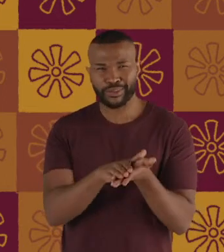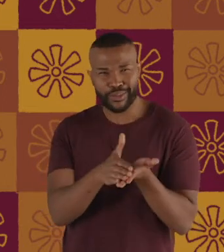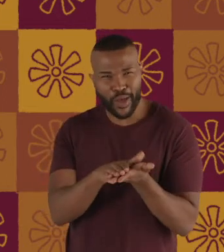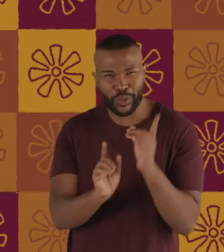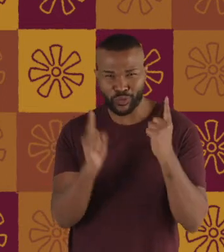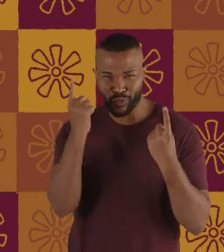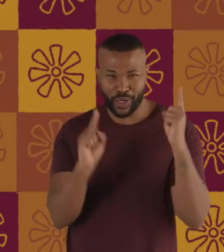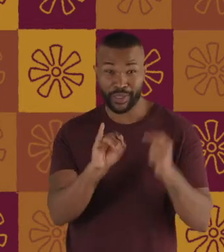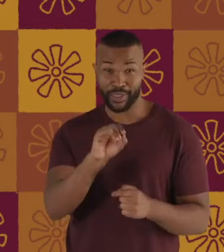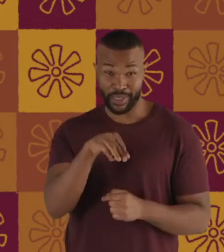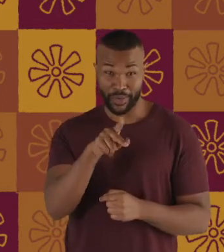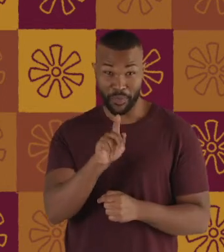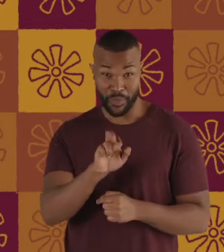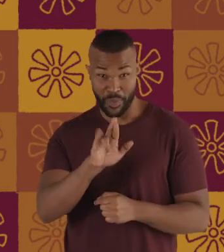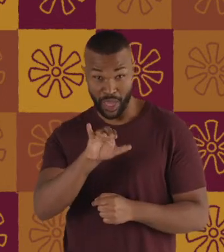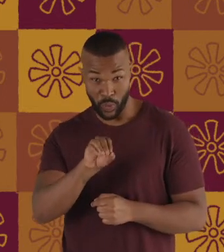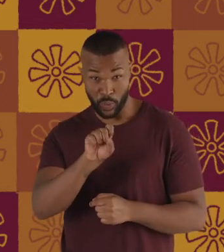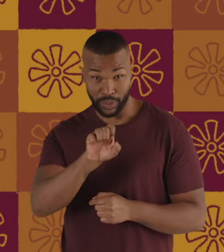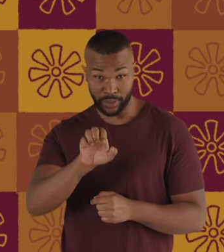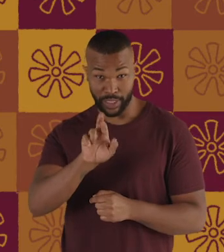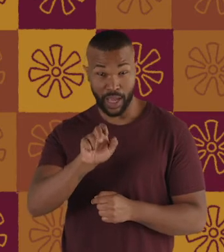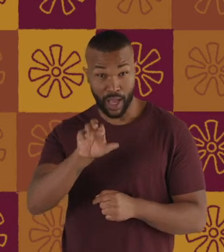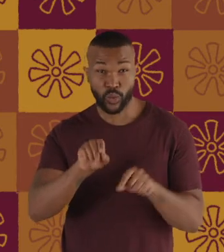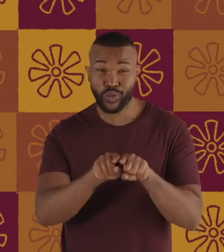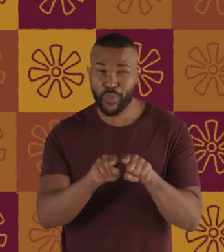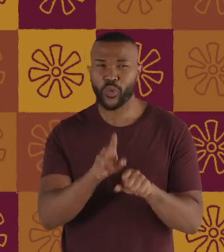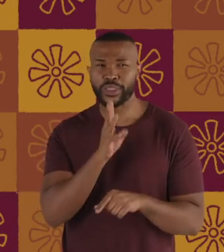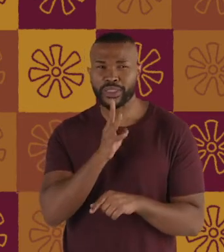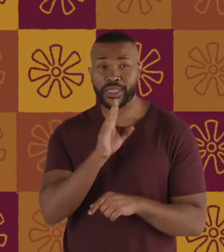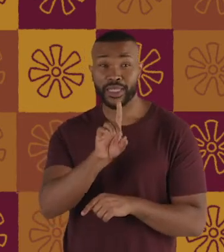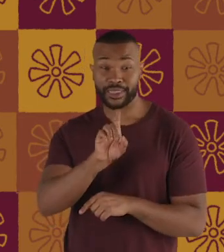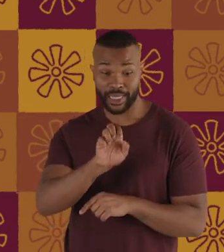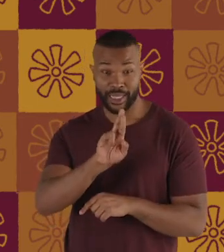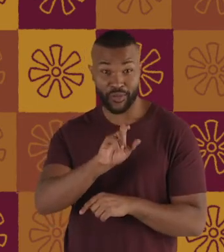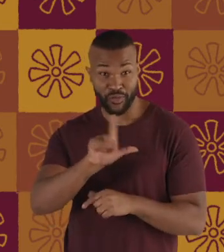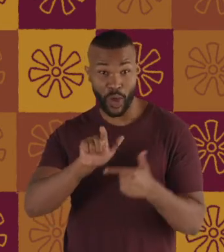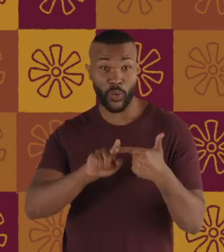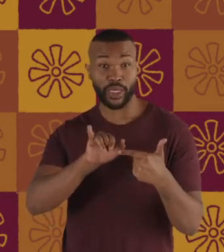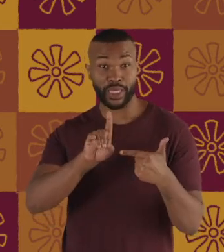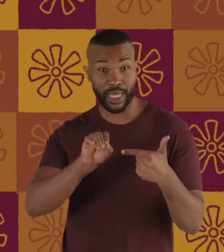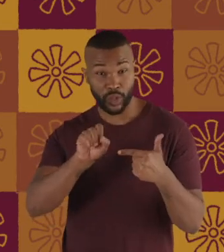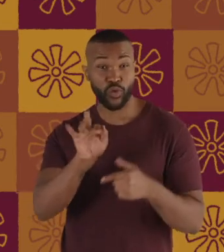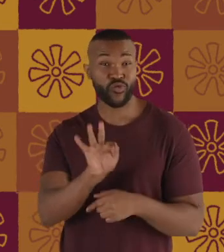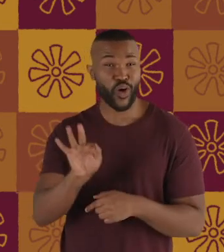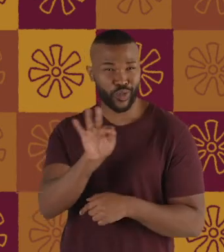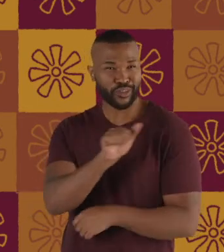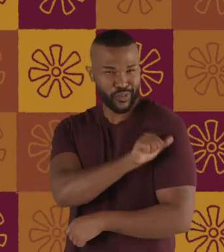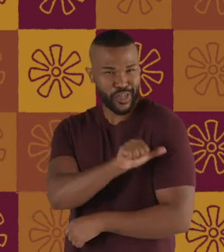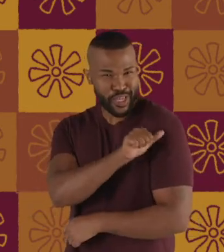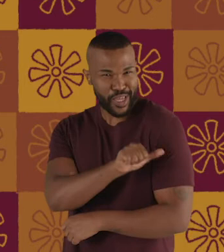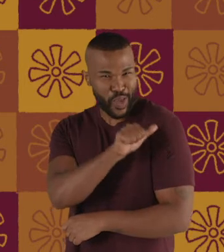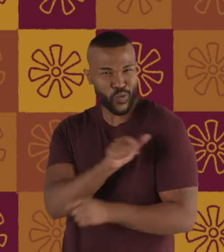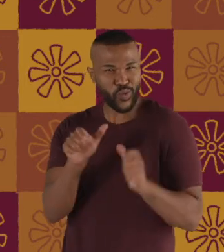Enredo do Império Serrano, e conhecendo já Denival Barbosa de Souza, Niedo Ferreira, ainda na